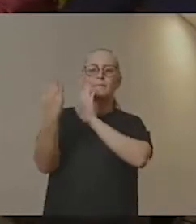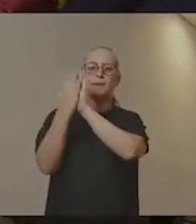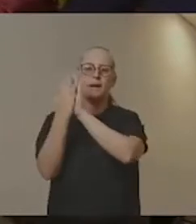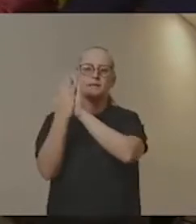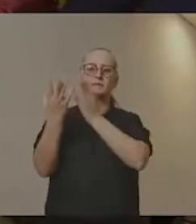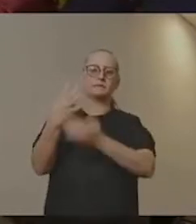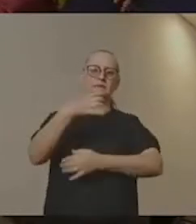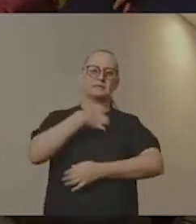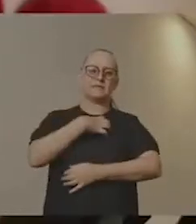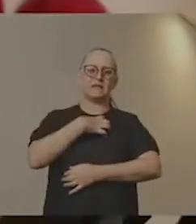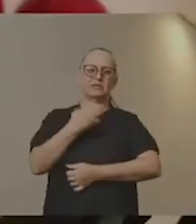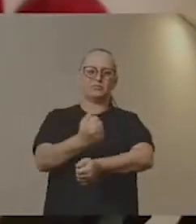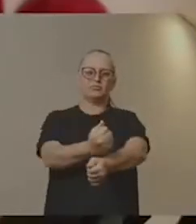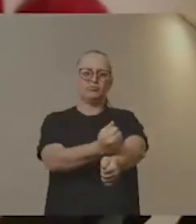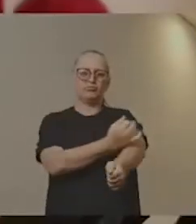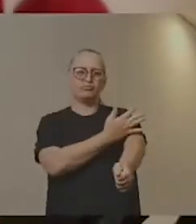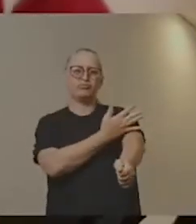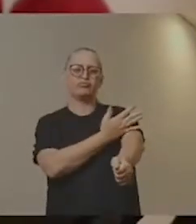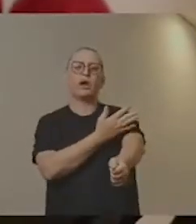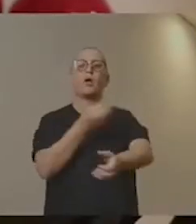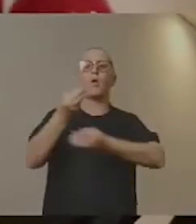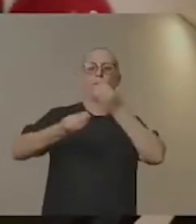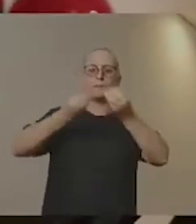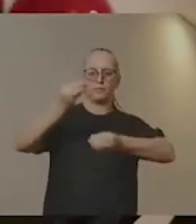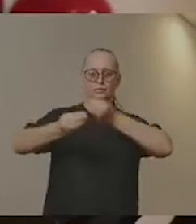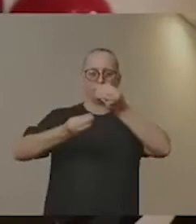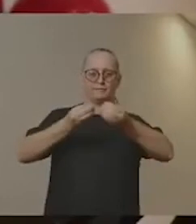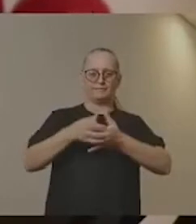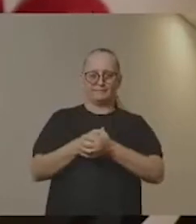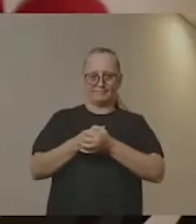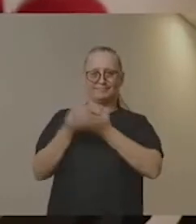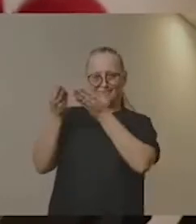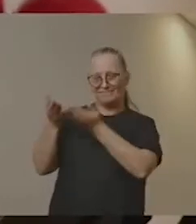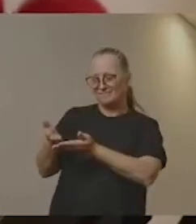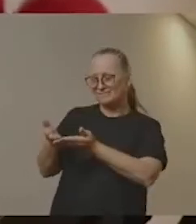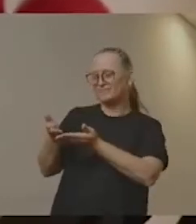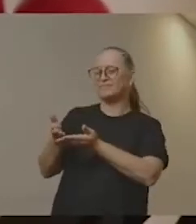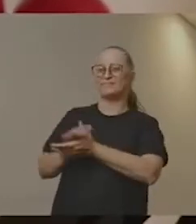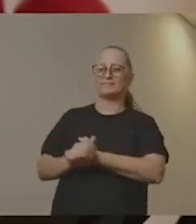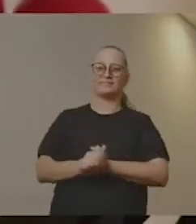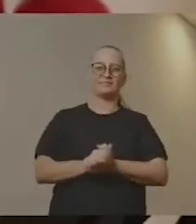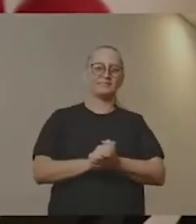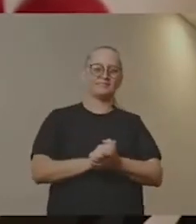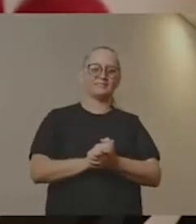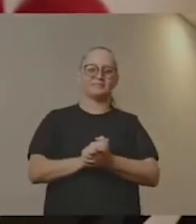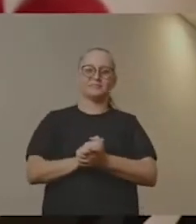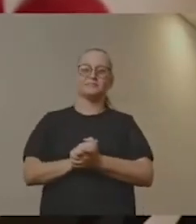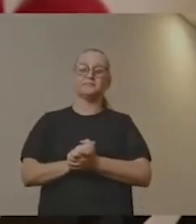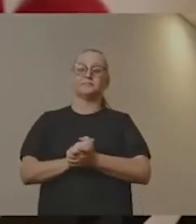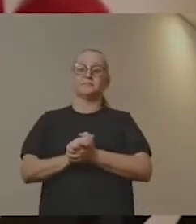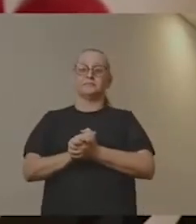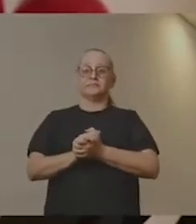Tá ligado? Então, para mim foi bem difícil na pandemia ficar em casa.